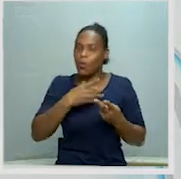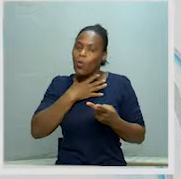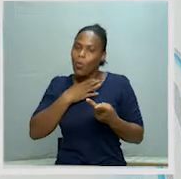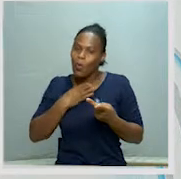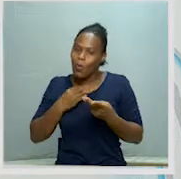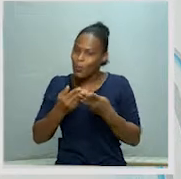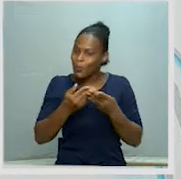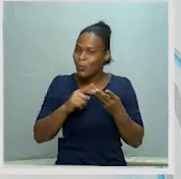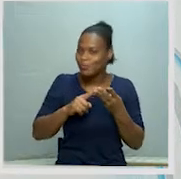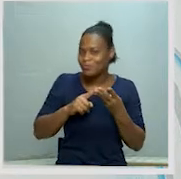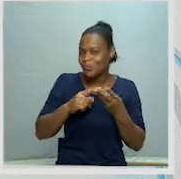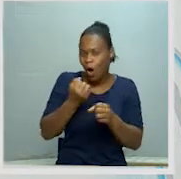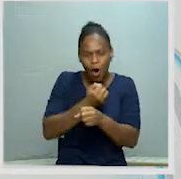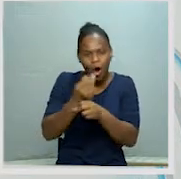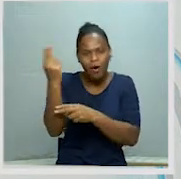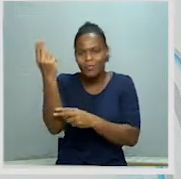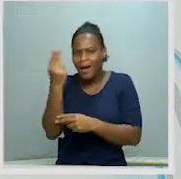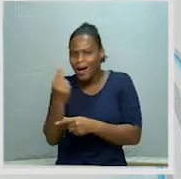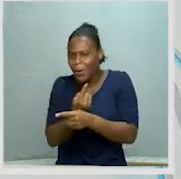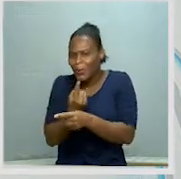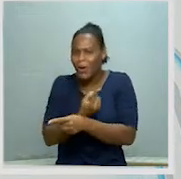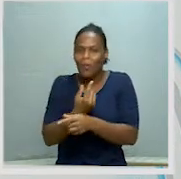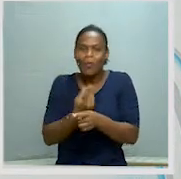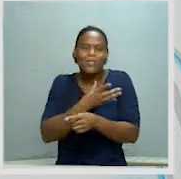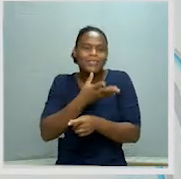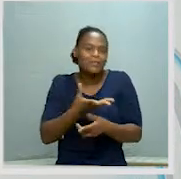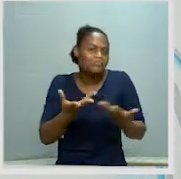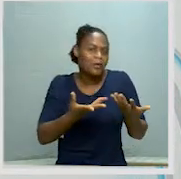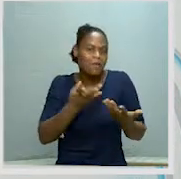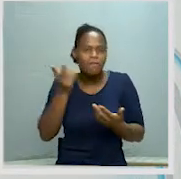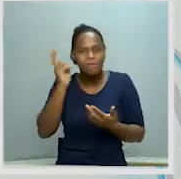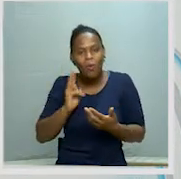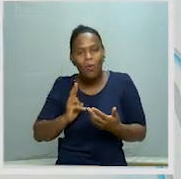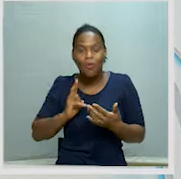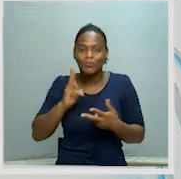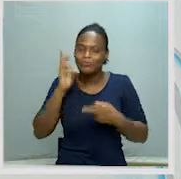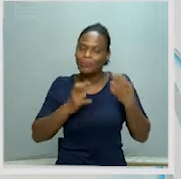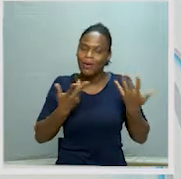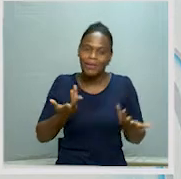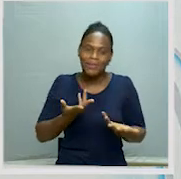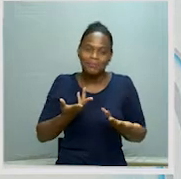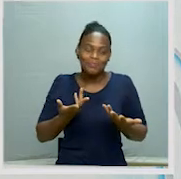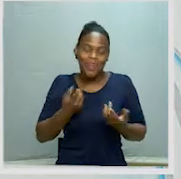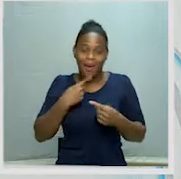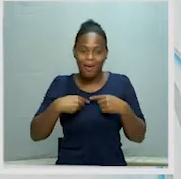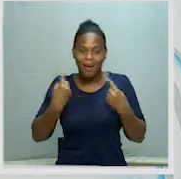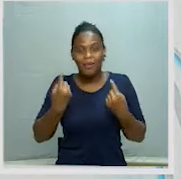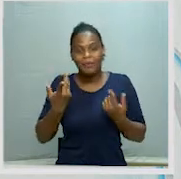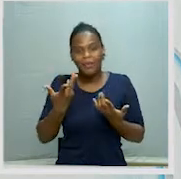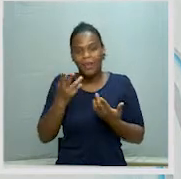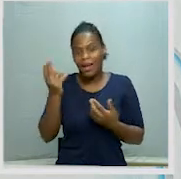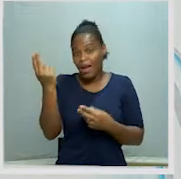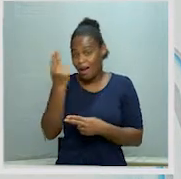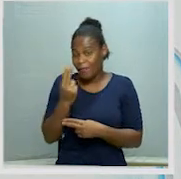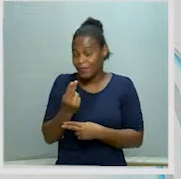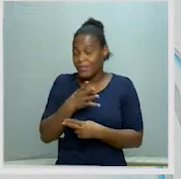gosto, estuda as obras de arte e os critérios de valor para julgar a arte. Além disso, falamos de valores